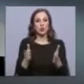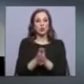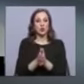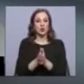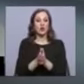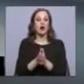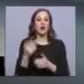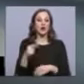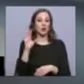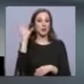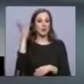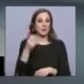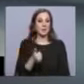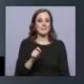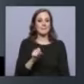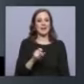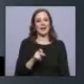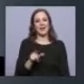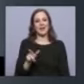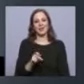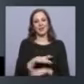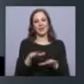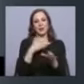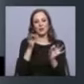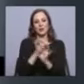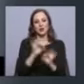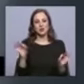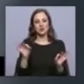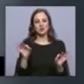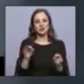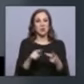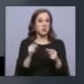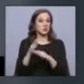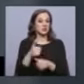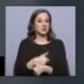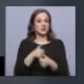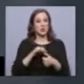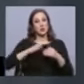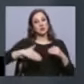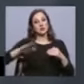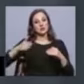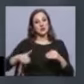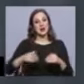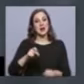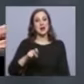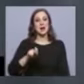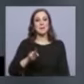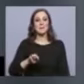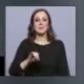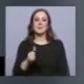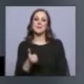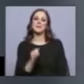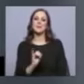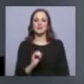em gaula tem praias maravilhosas hawilla o certo na miba em cabinda